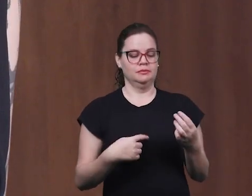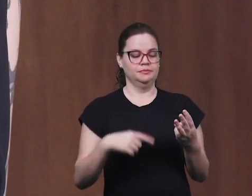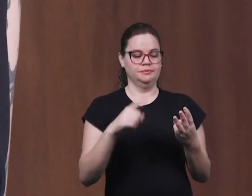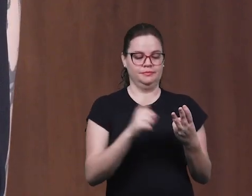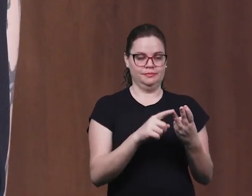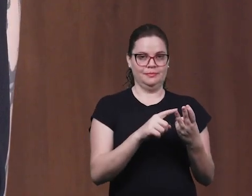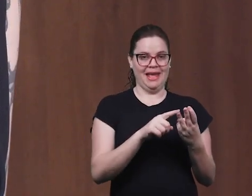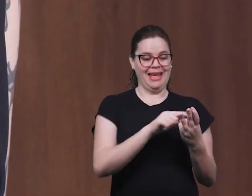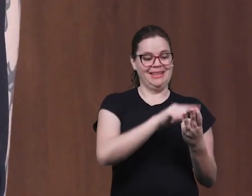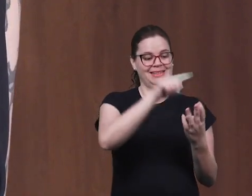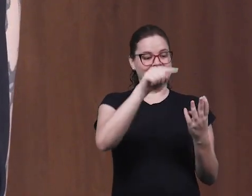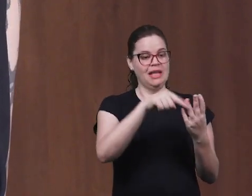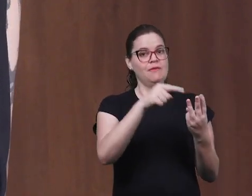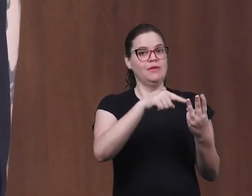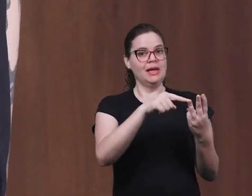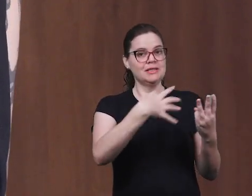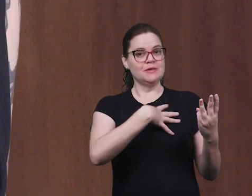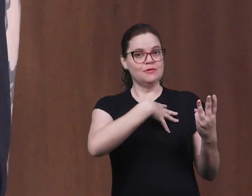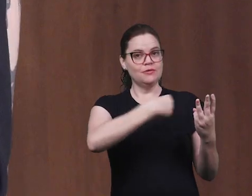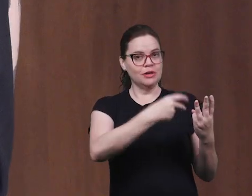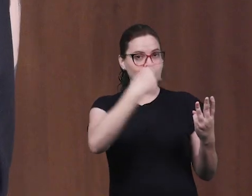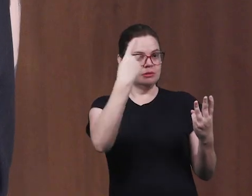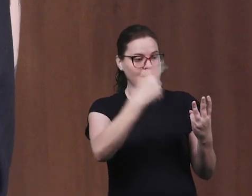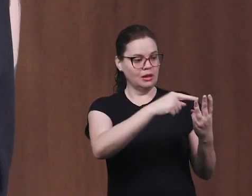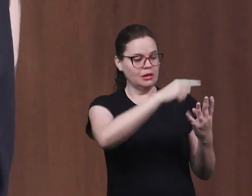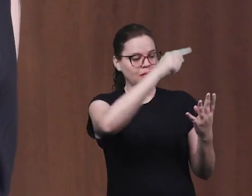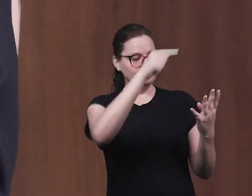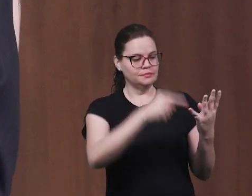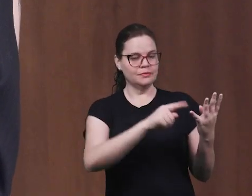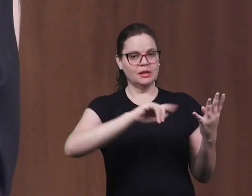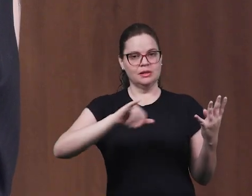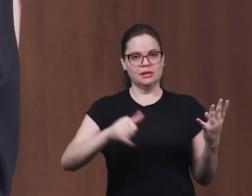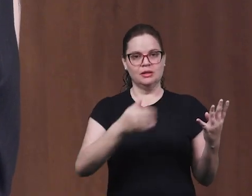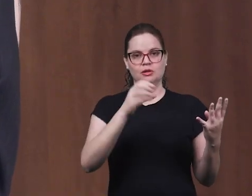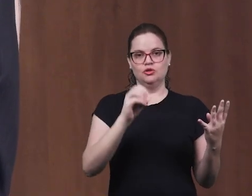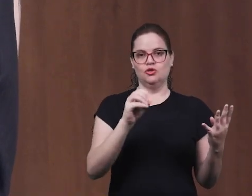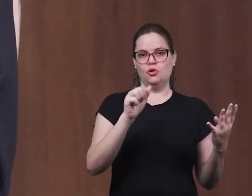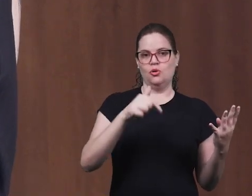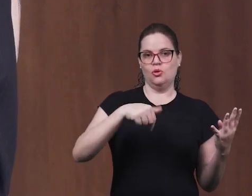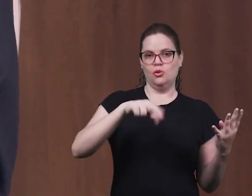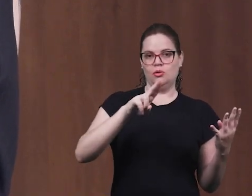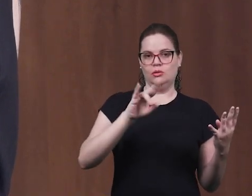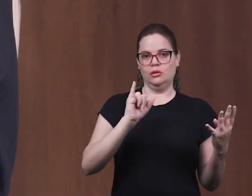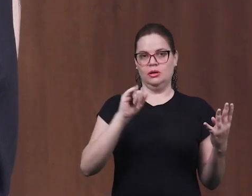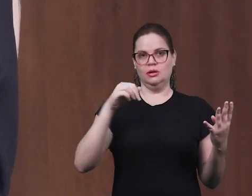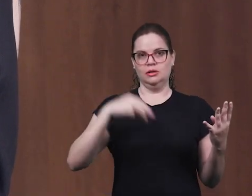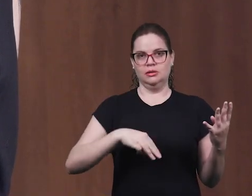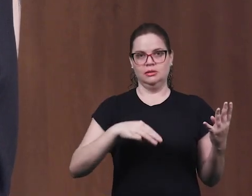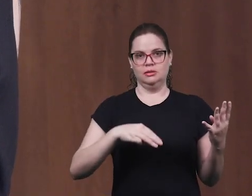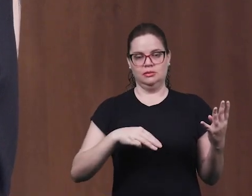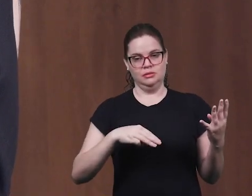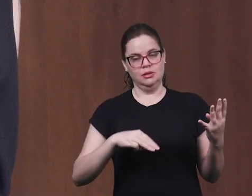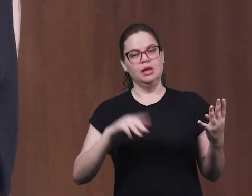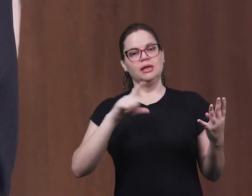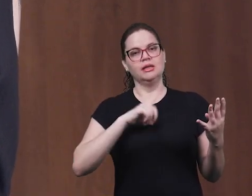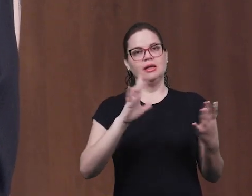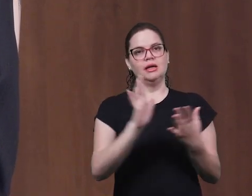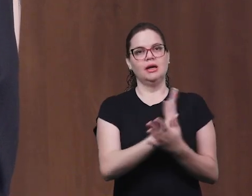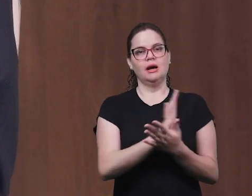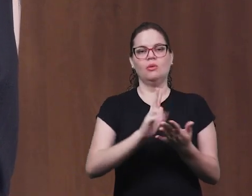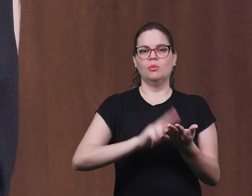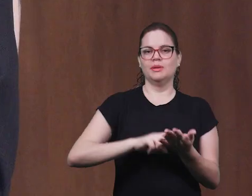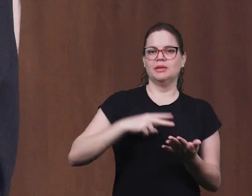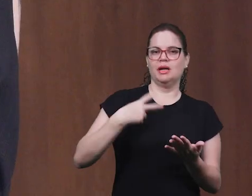Jeoiaquim, chamado Joaquim, que algumas traduções chamam de Jeconias